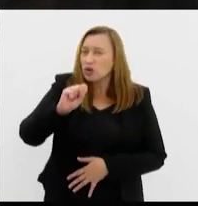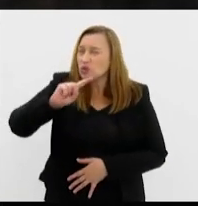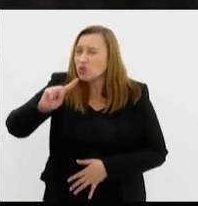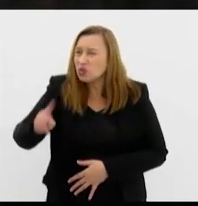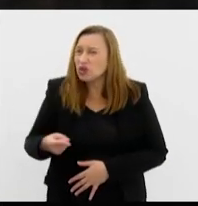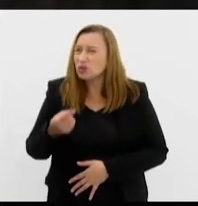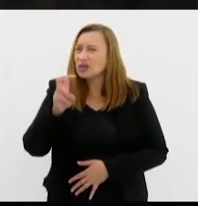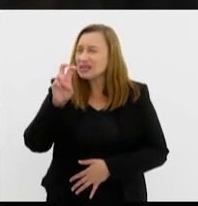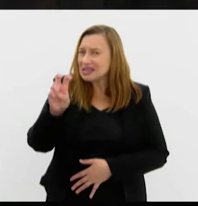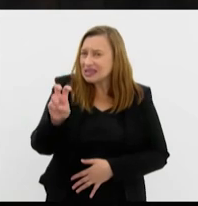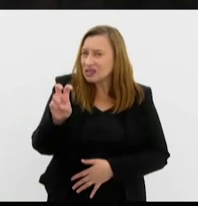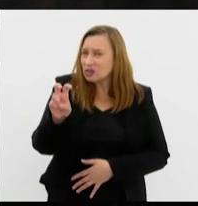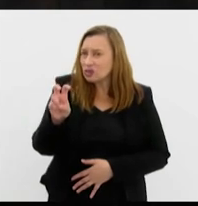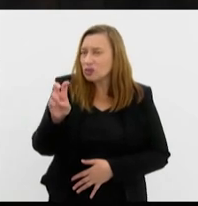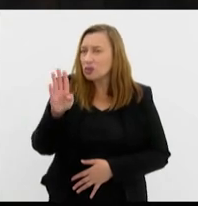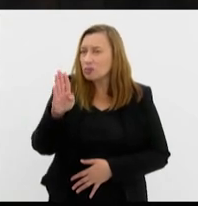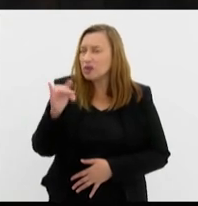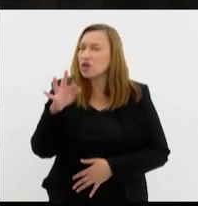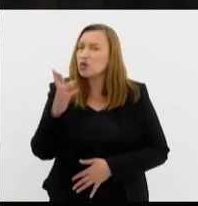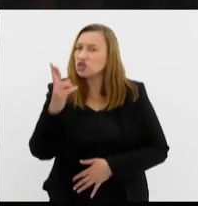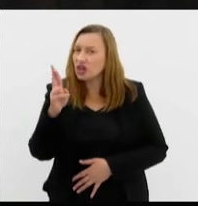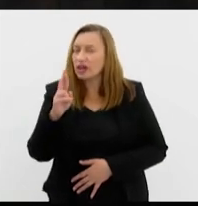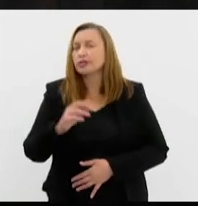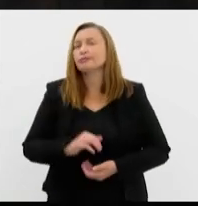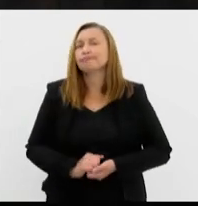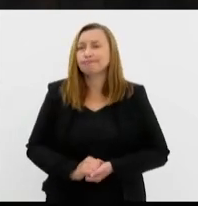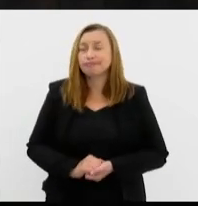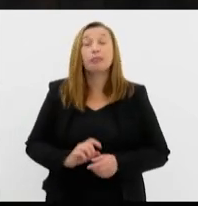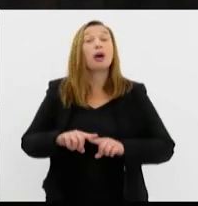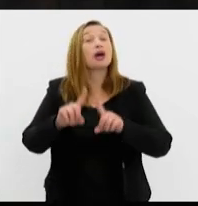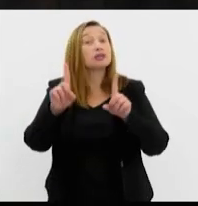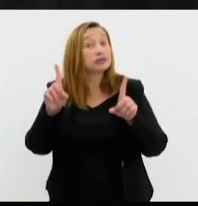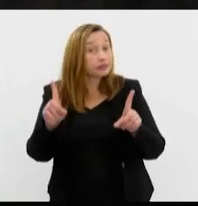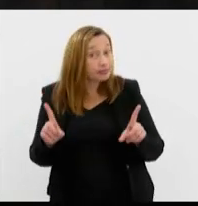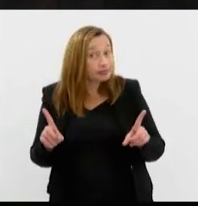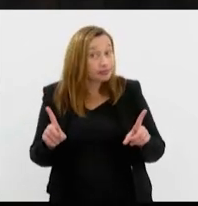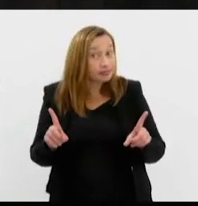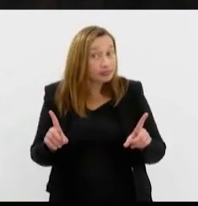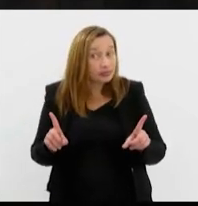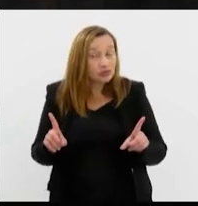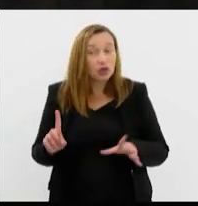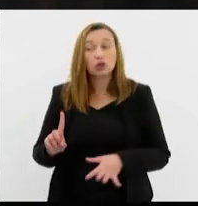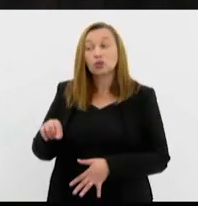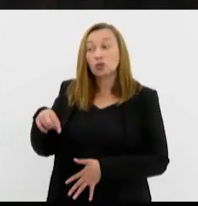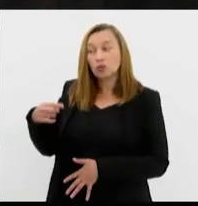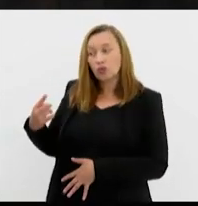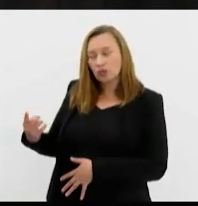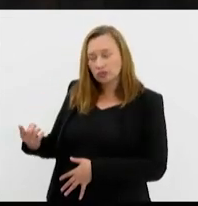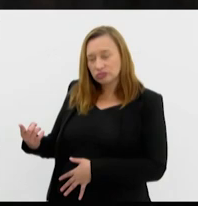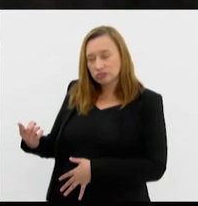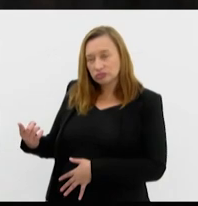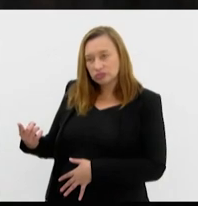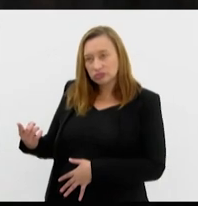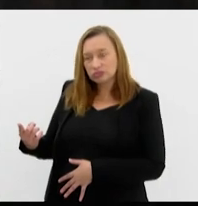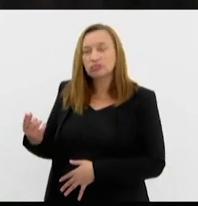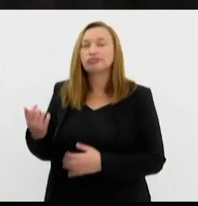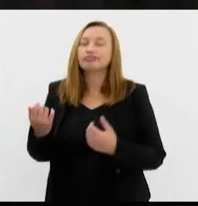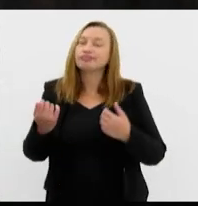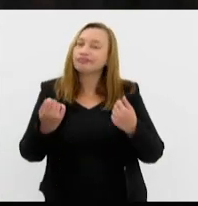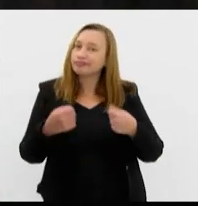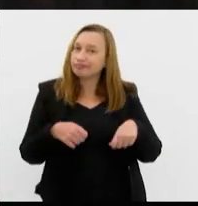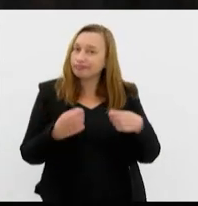8,5 bilhões de reais. Mas, de outro lado, é